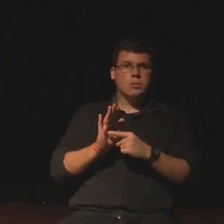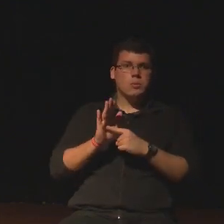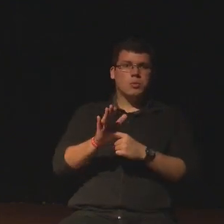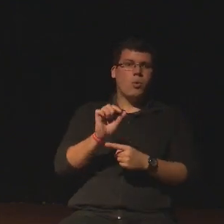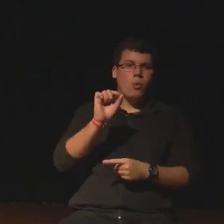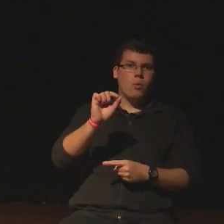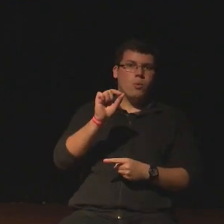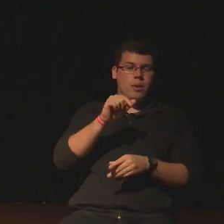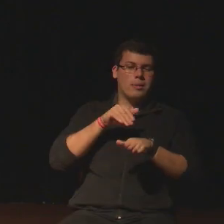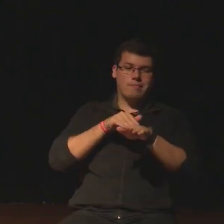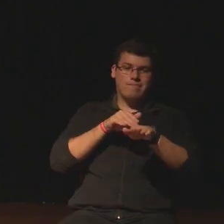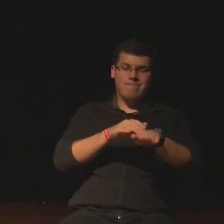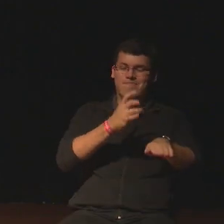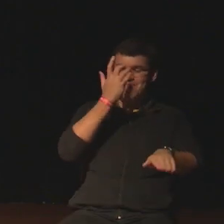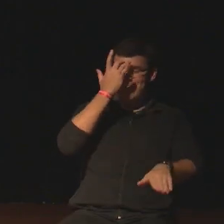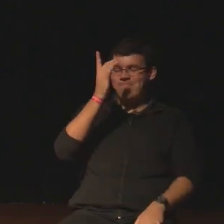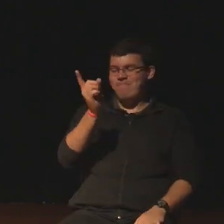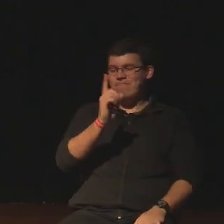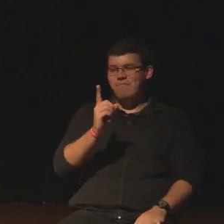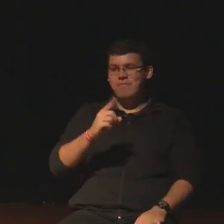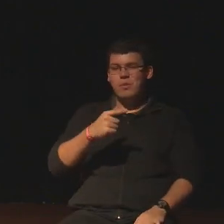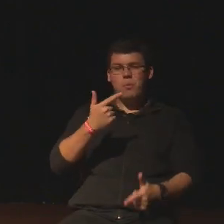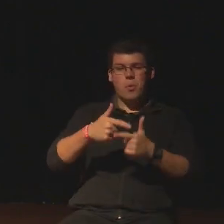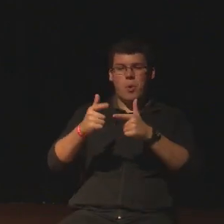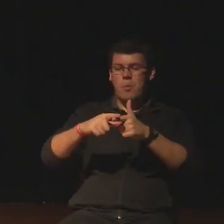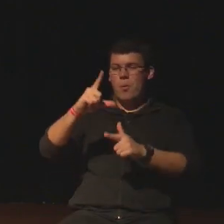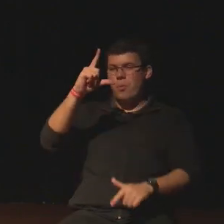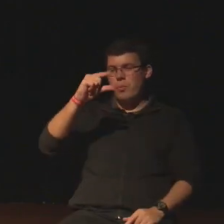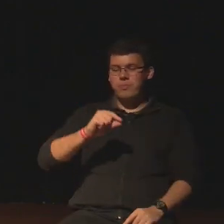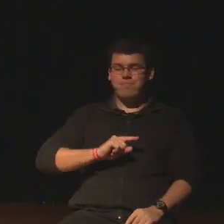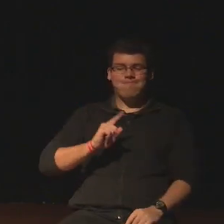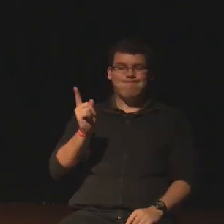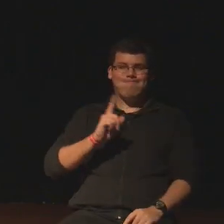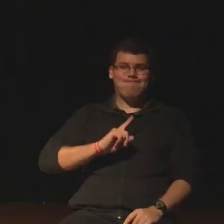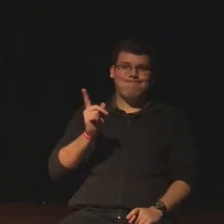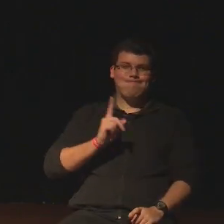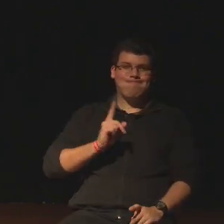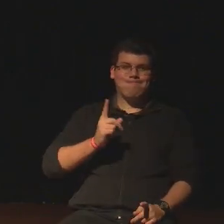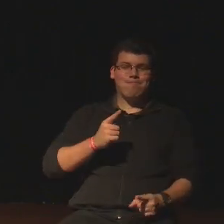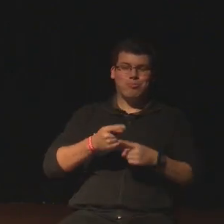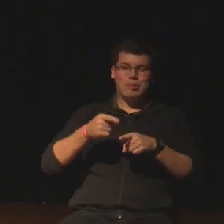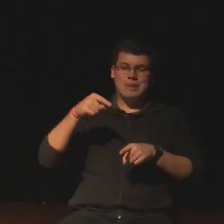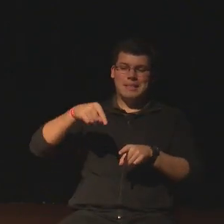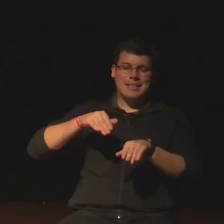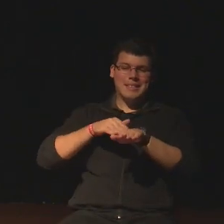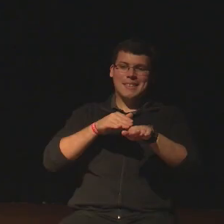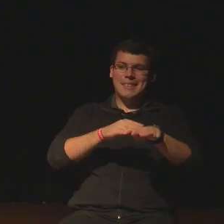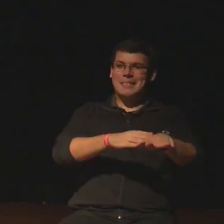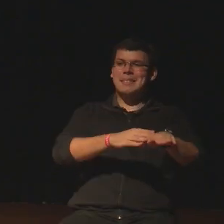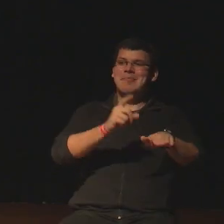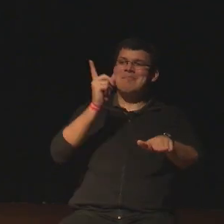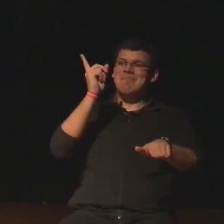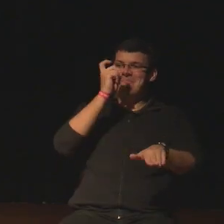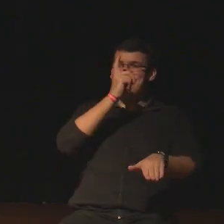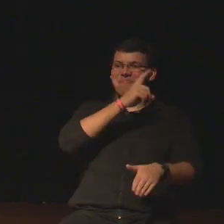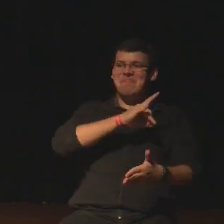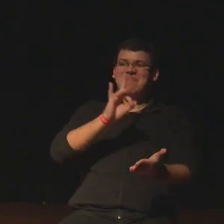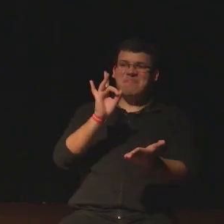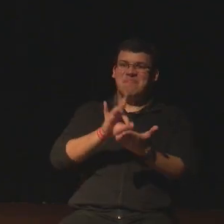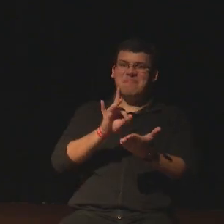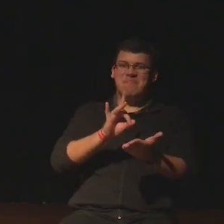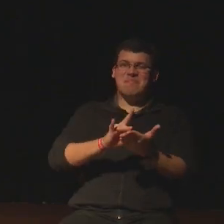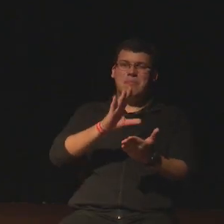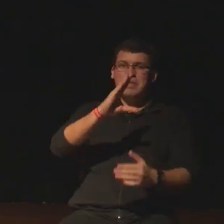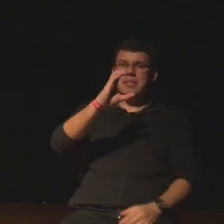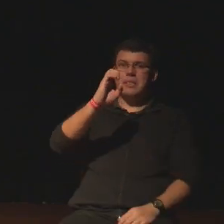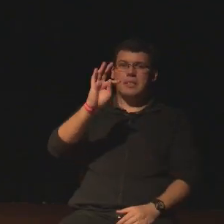que não é fácil, isso não diminui o problema de que o trânsito daqui é muito complicado, mas os estudos da